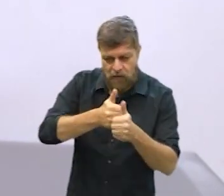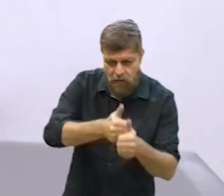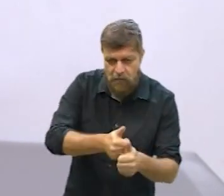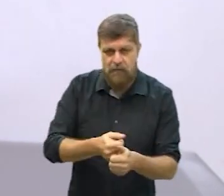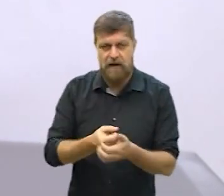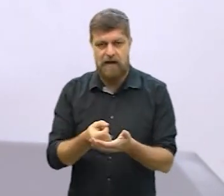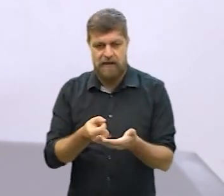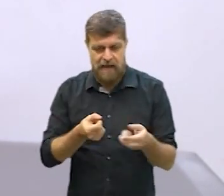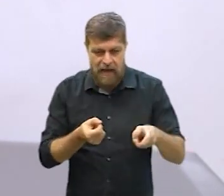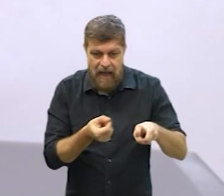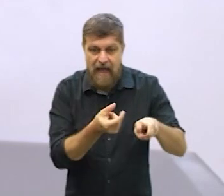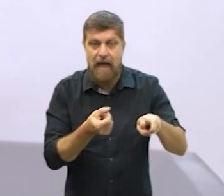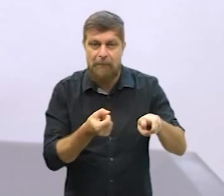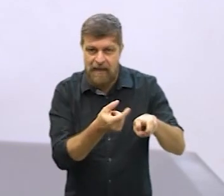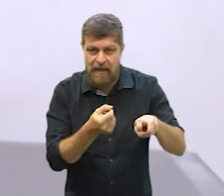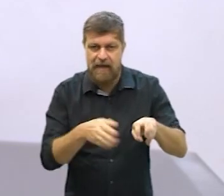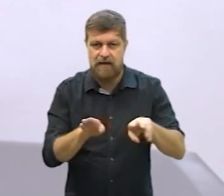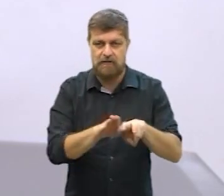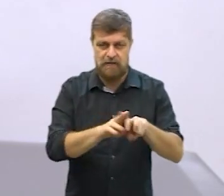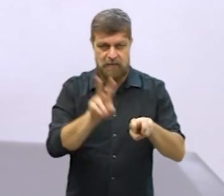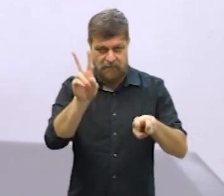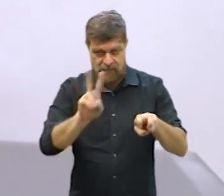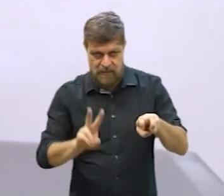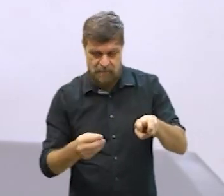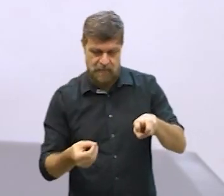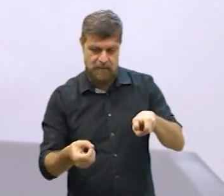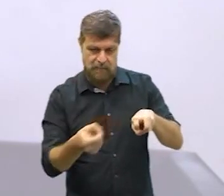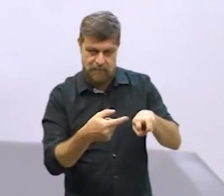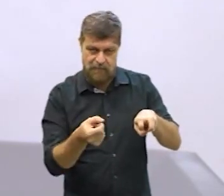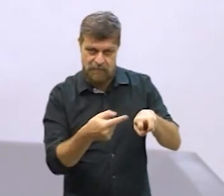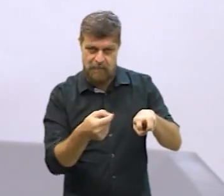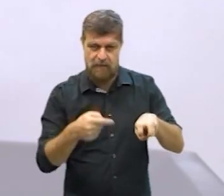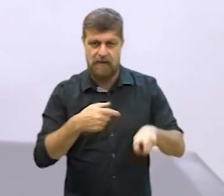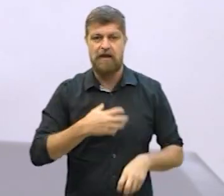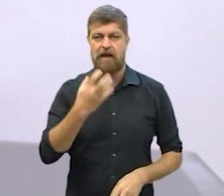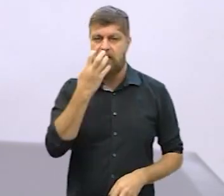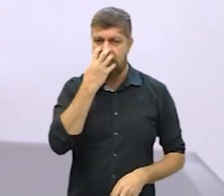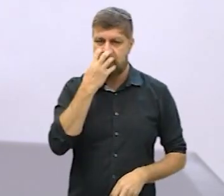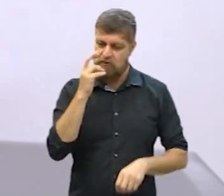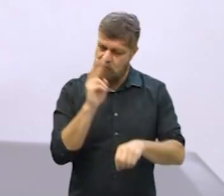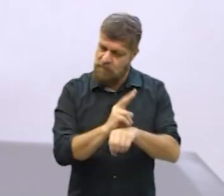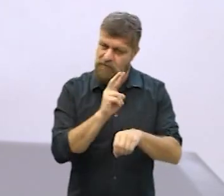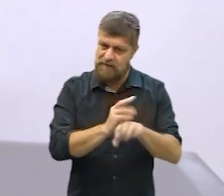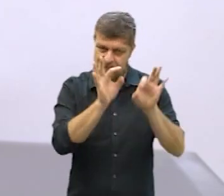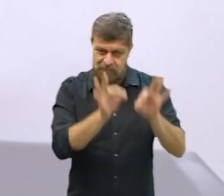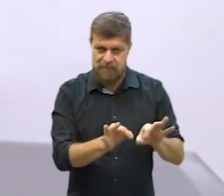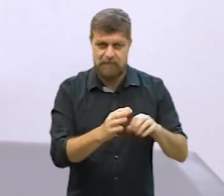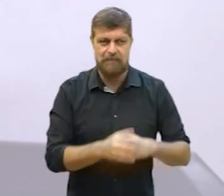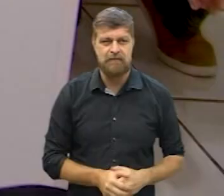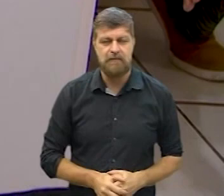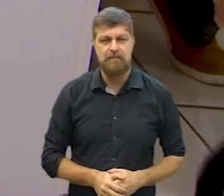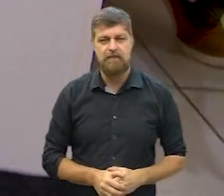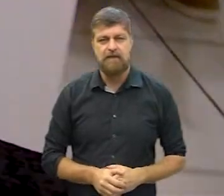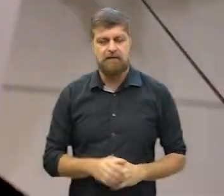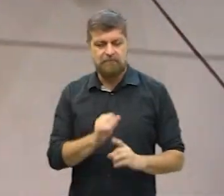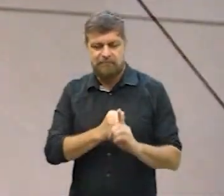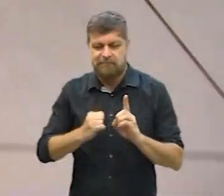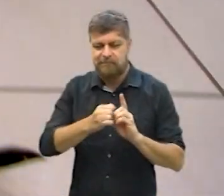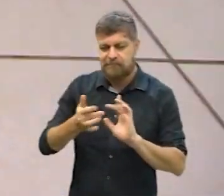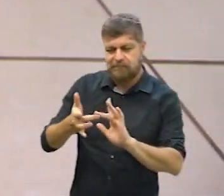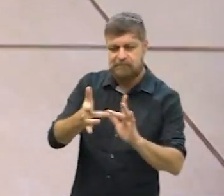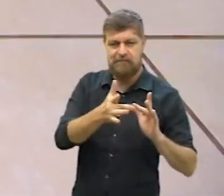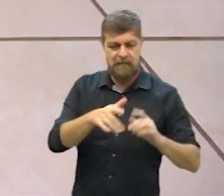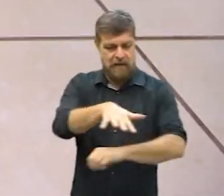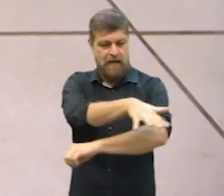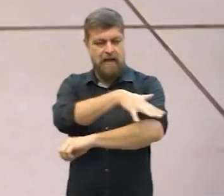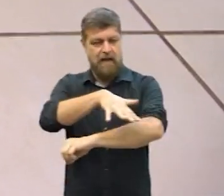ele tem cuidado, toma medicação, vitamina. Então, ele é um cachorro bem cuidado. Fidel é